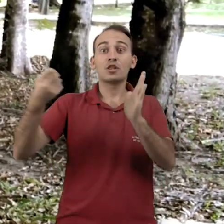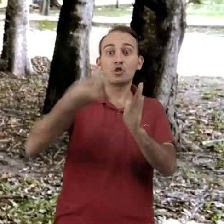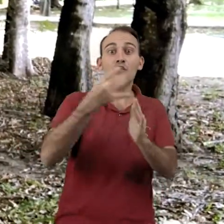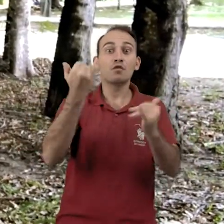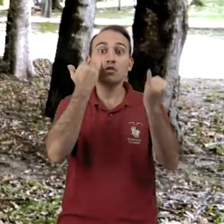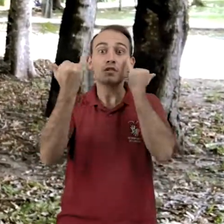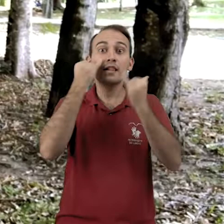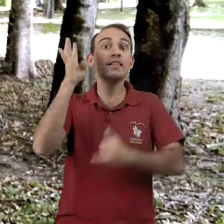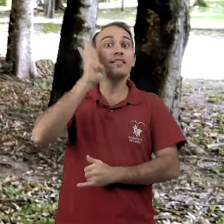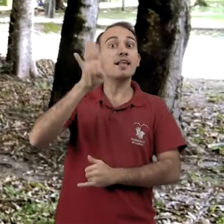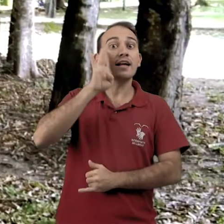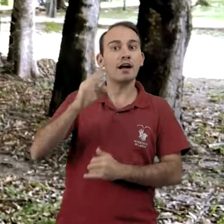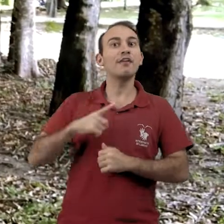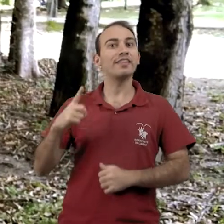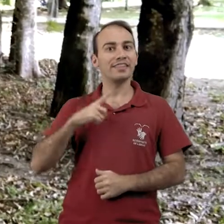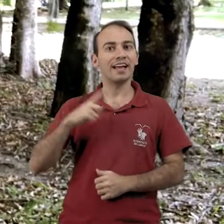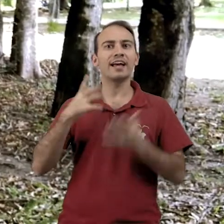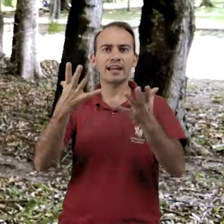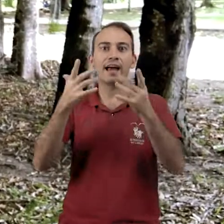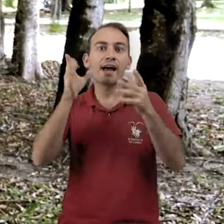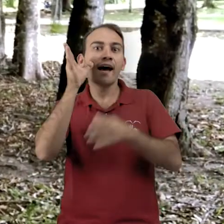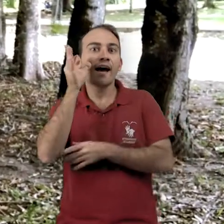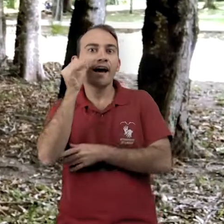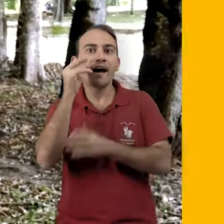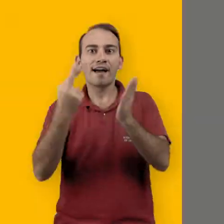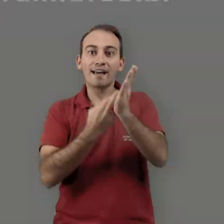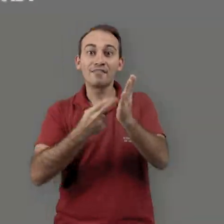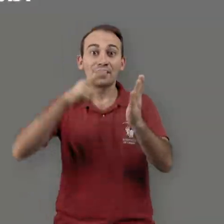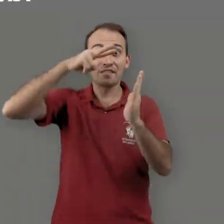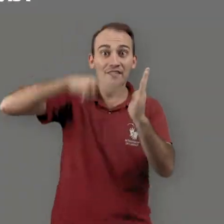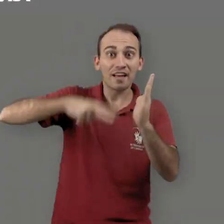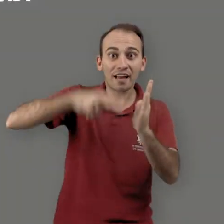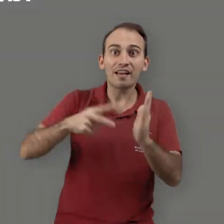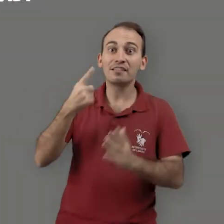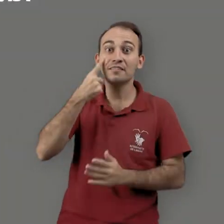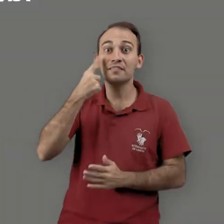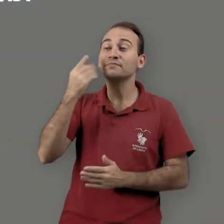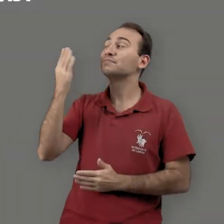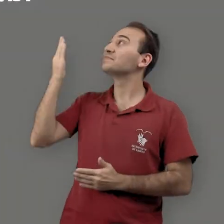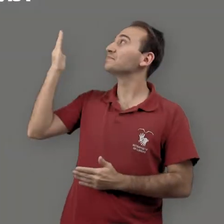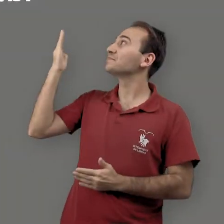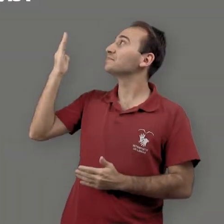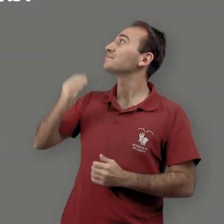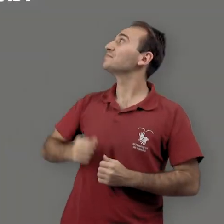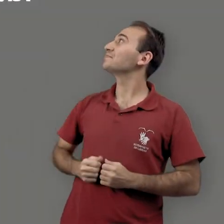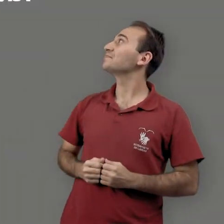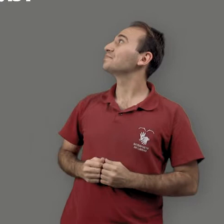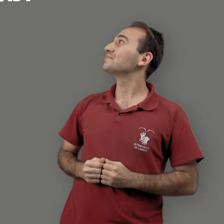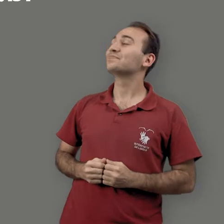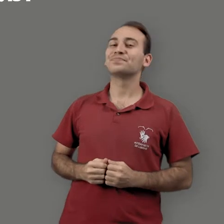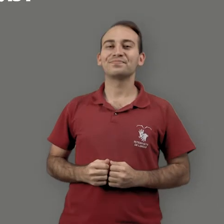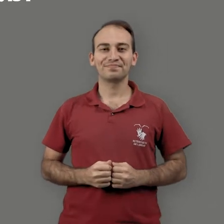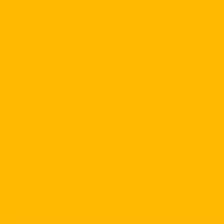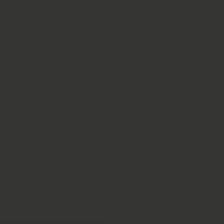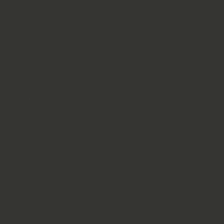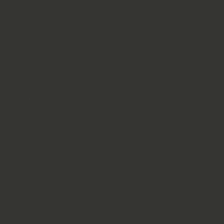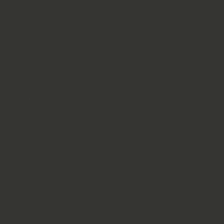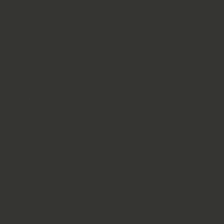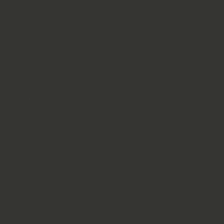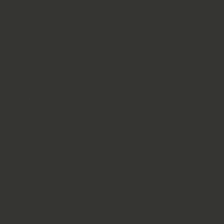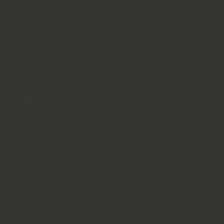plantas que fazem parte do seu acervo. O arquivo completo você confere em jardimbotanicopalmarum.ufes.br.